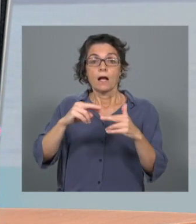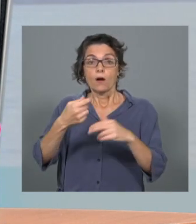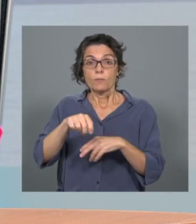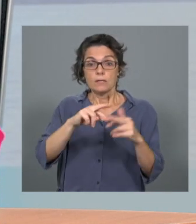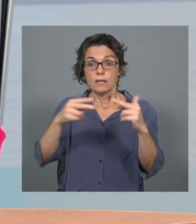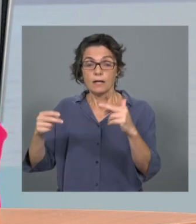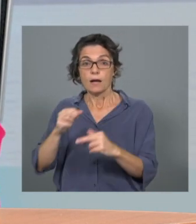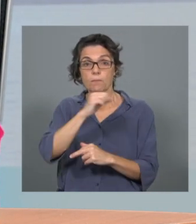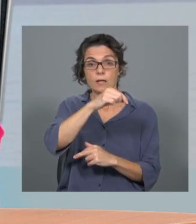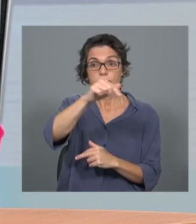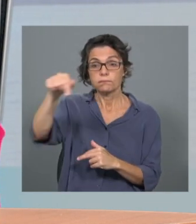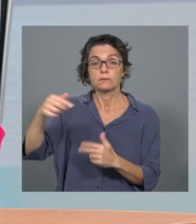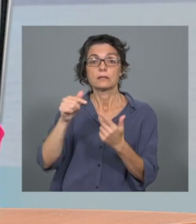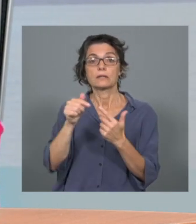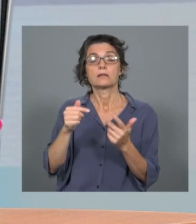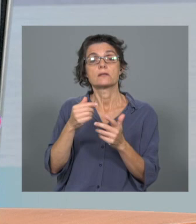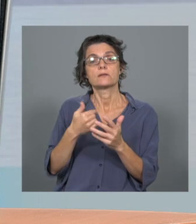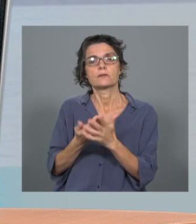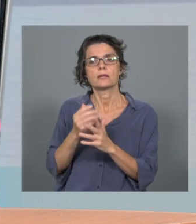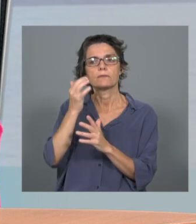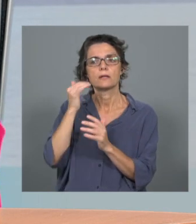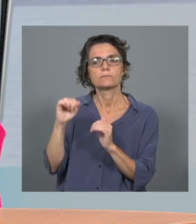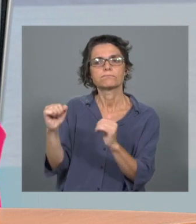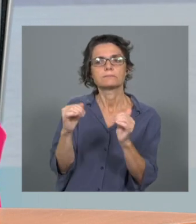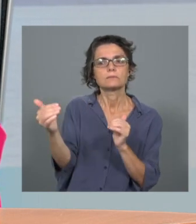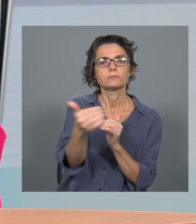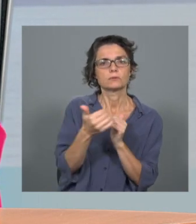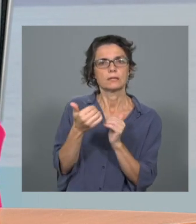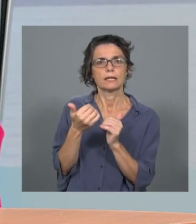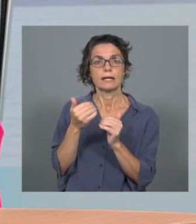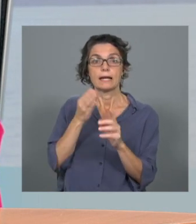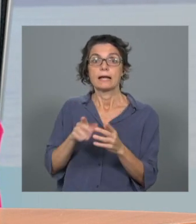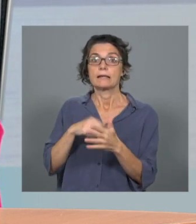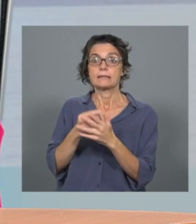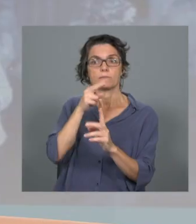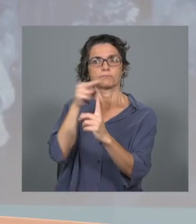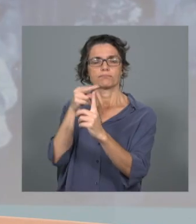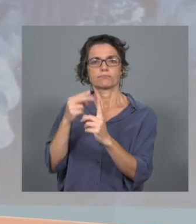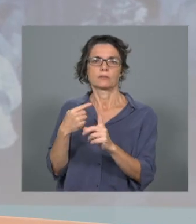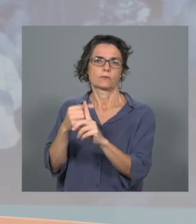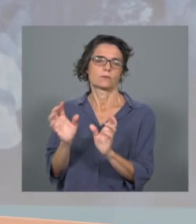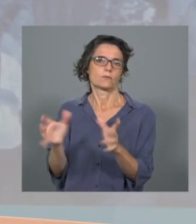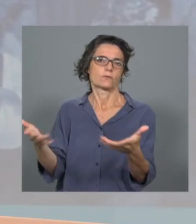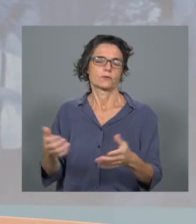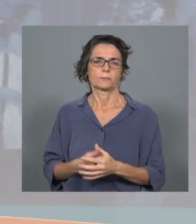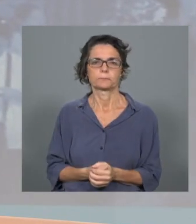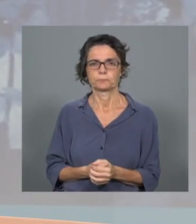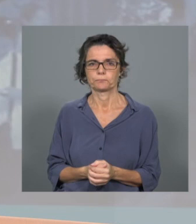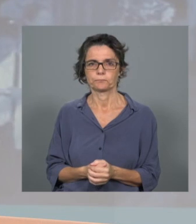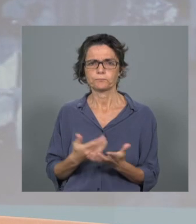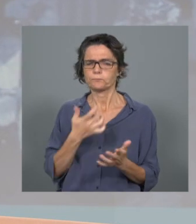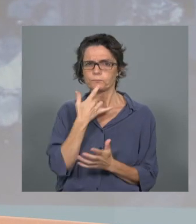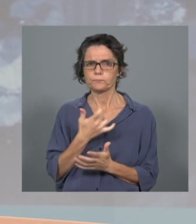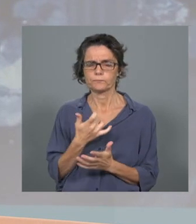local, ser capaz de estabelecer esses consensos e de olhar para o bem comum. E como analisar a participação